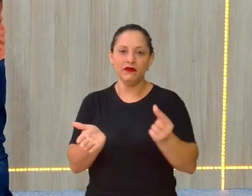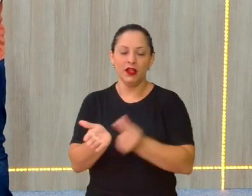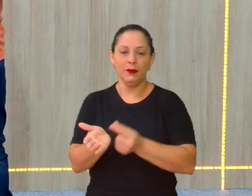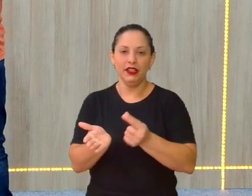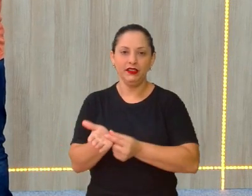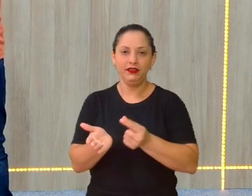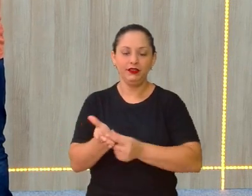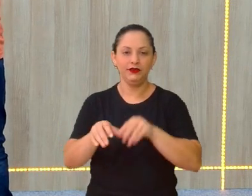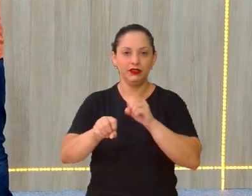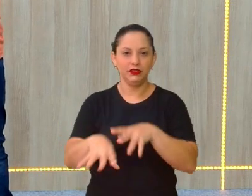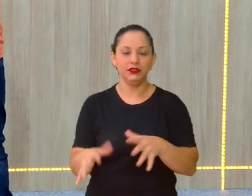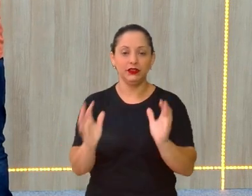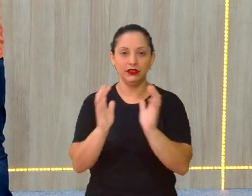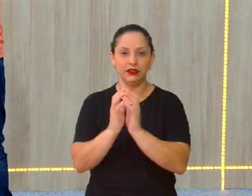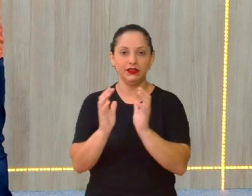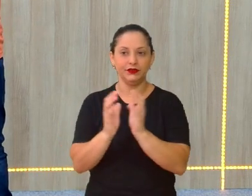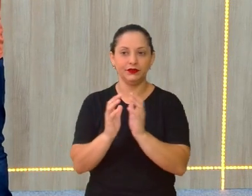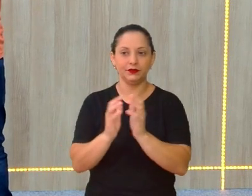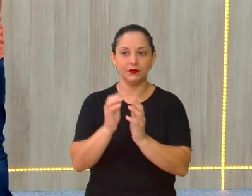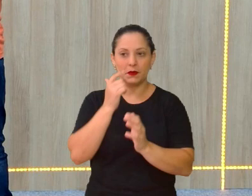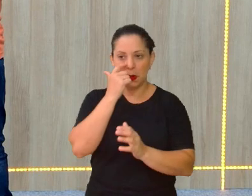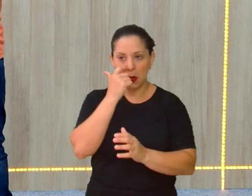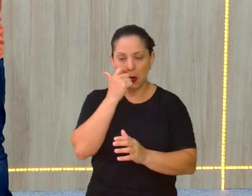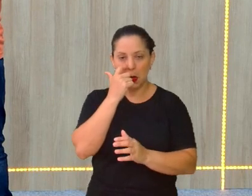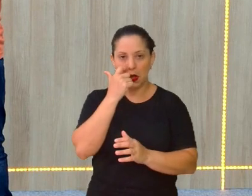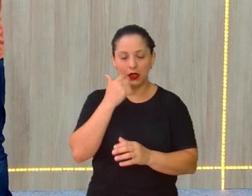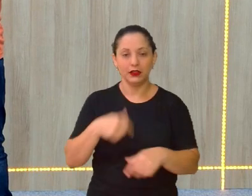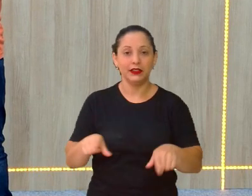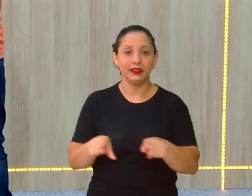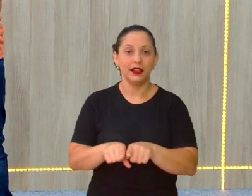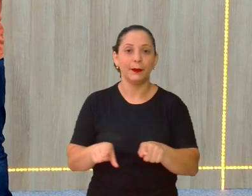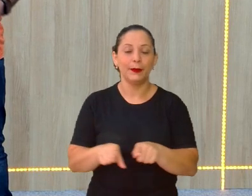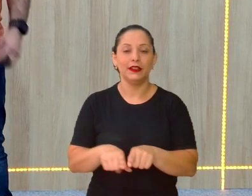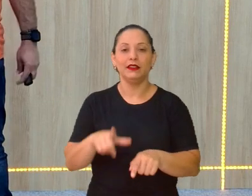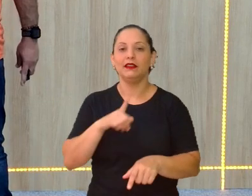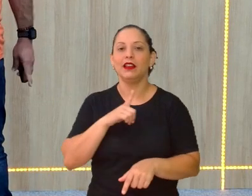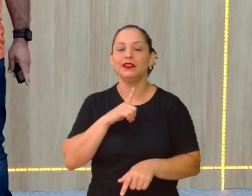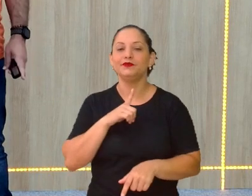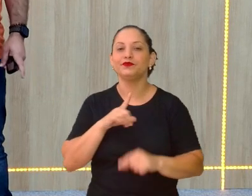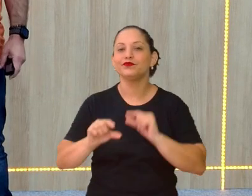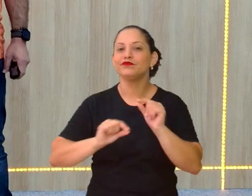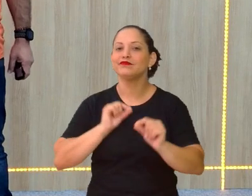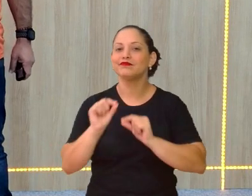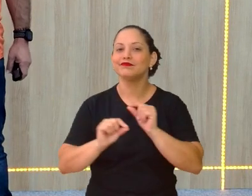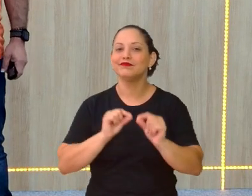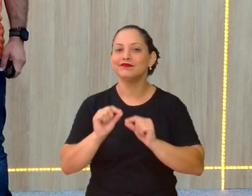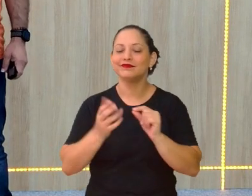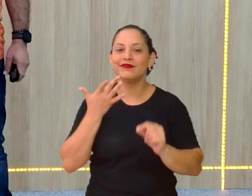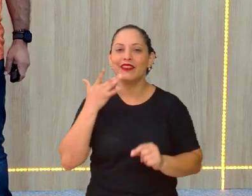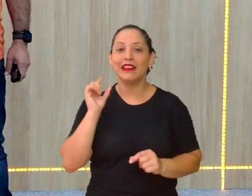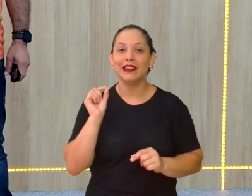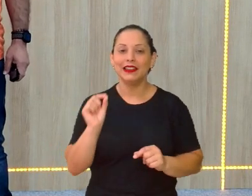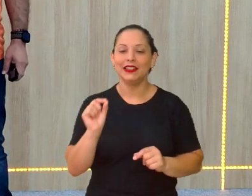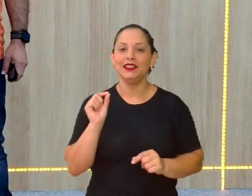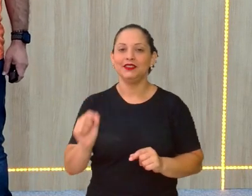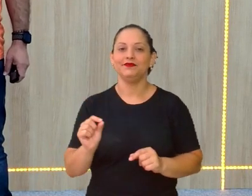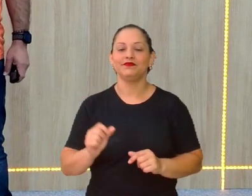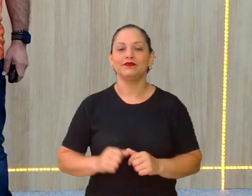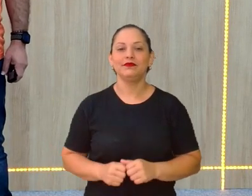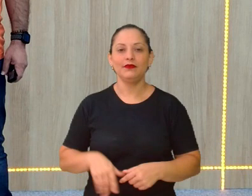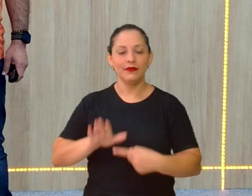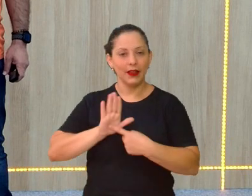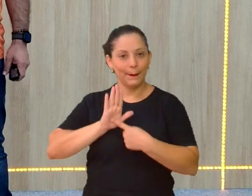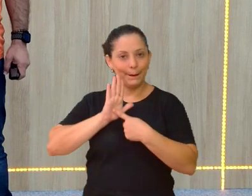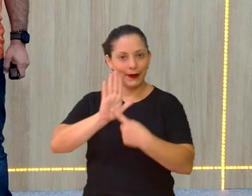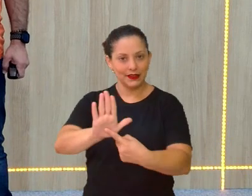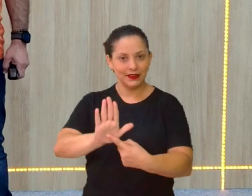Educa Recife. Fora isso, a gente anda aí muito bem acompanhado e eu vou aproveitar para apresentar